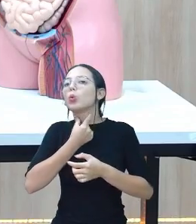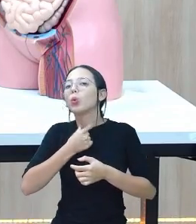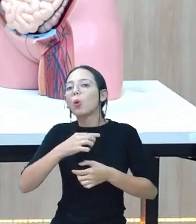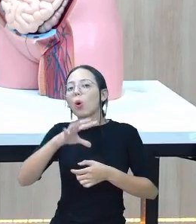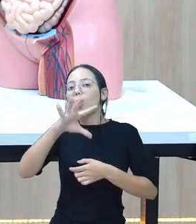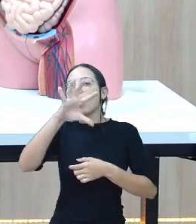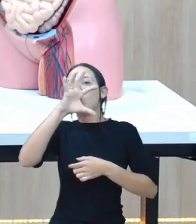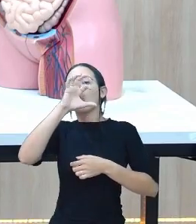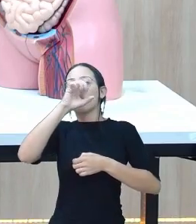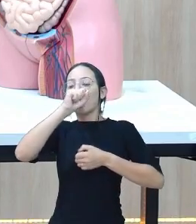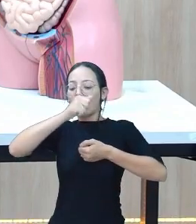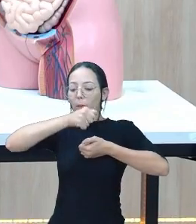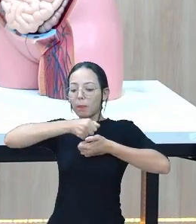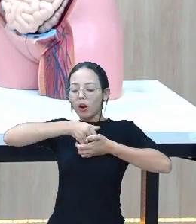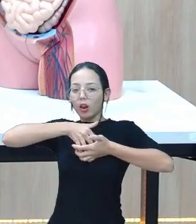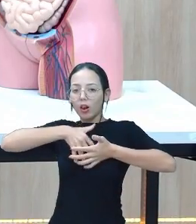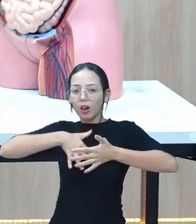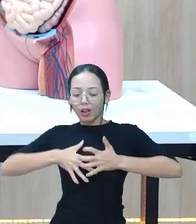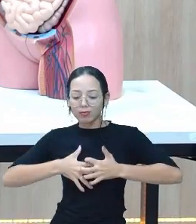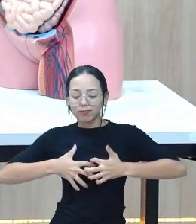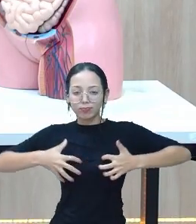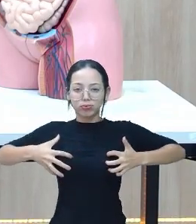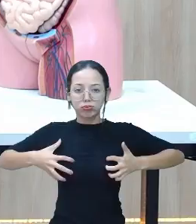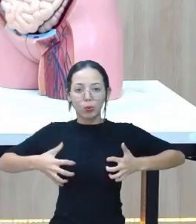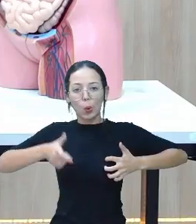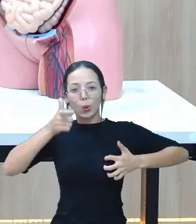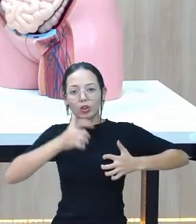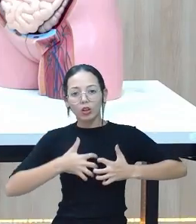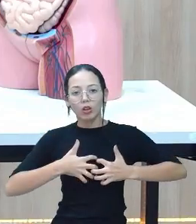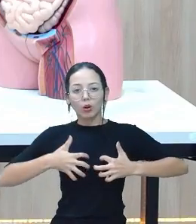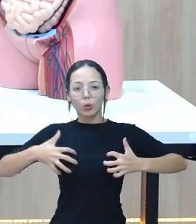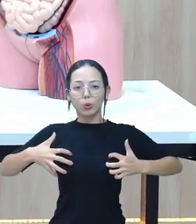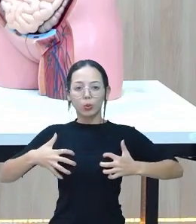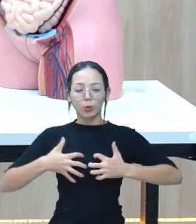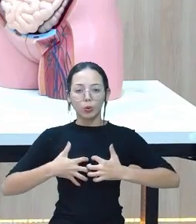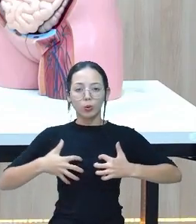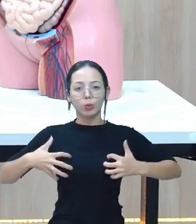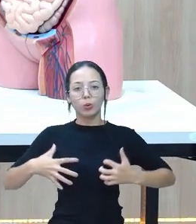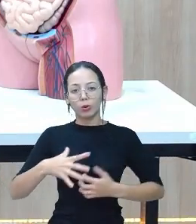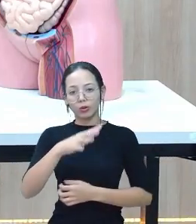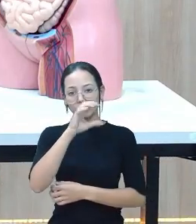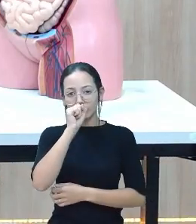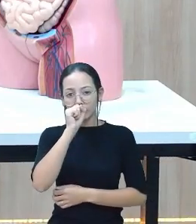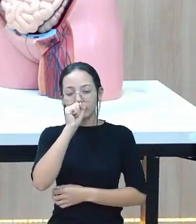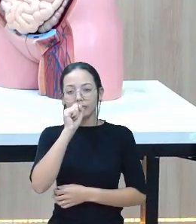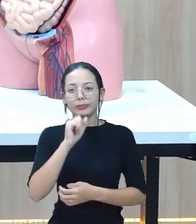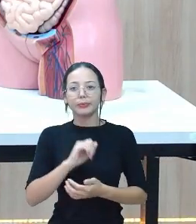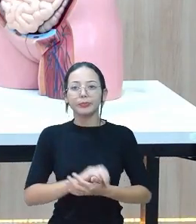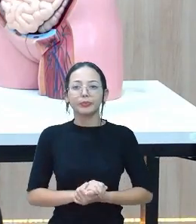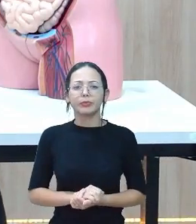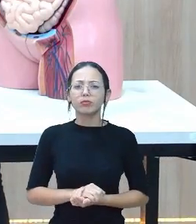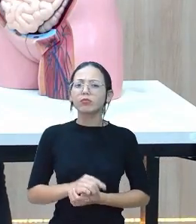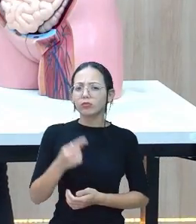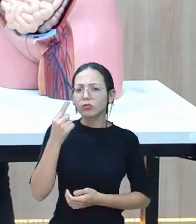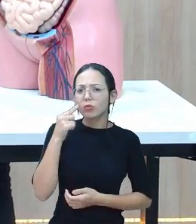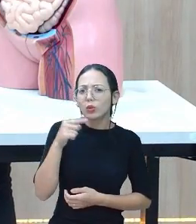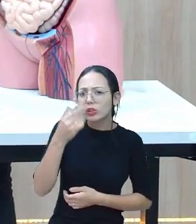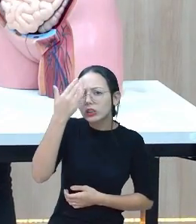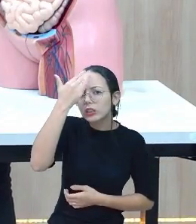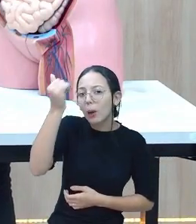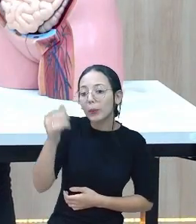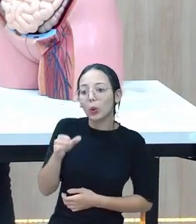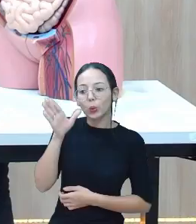até os pulmões para realizar a nossa respiração. E você sabia? Então,